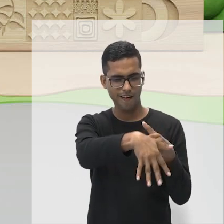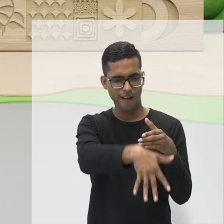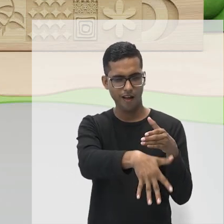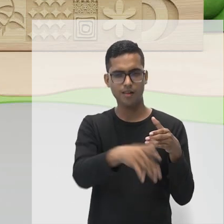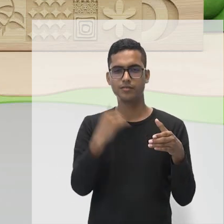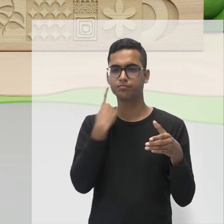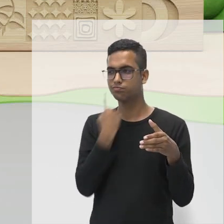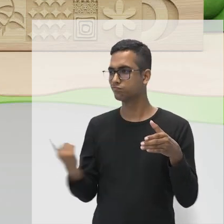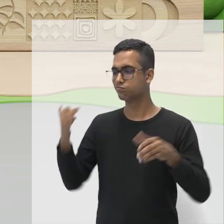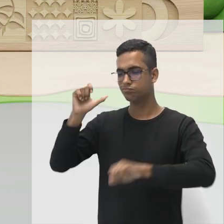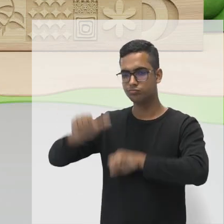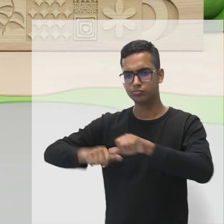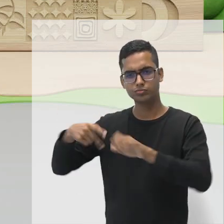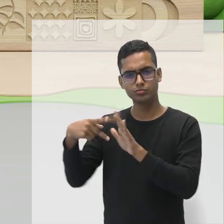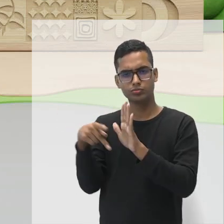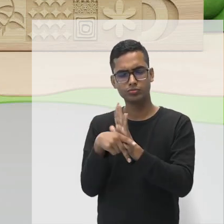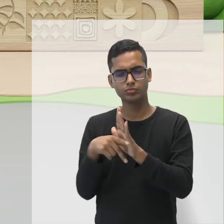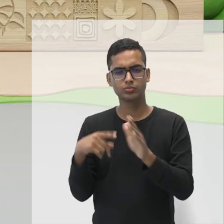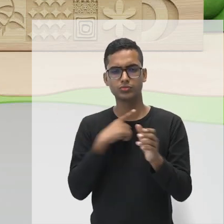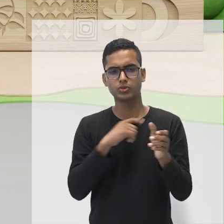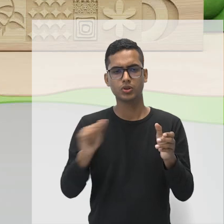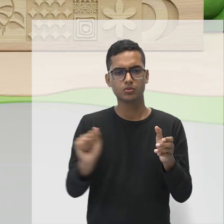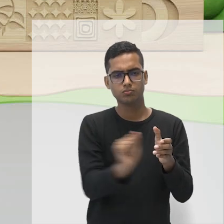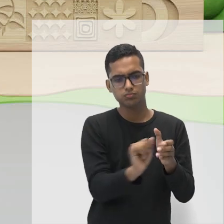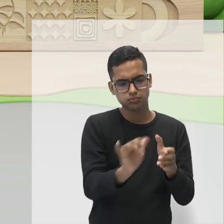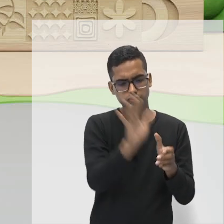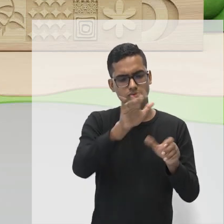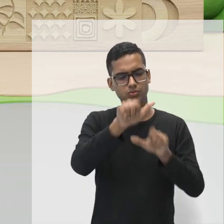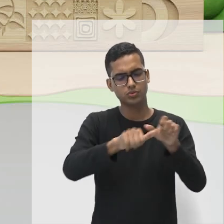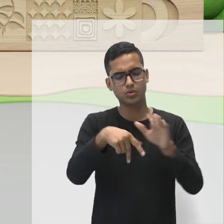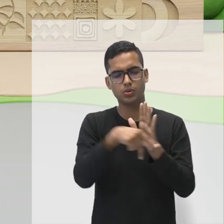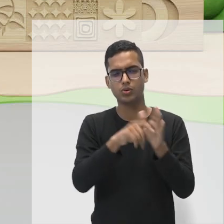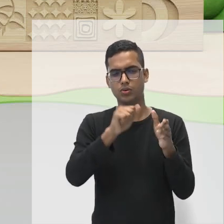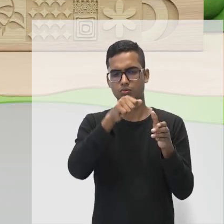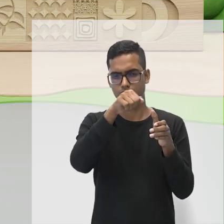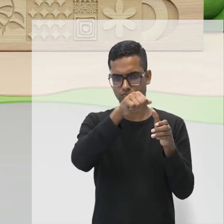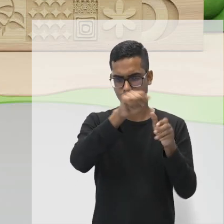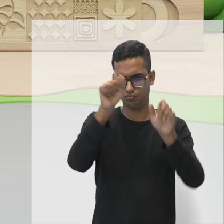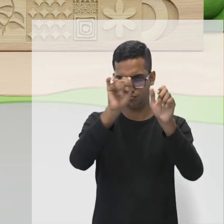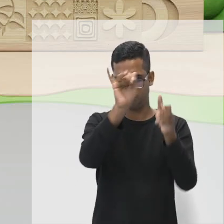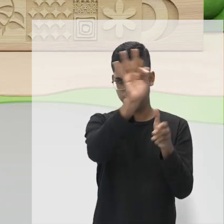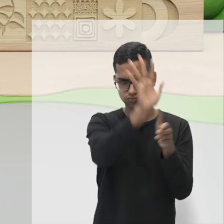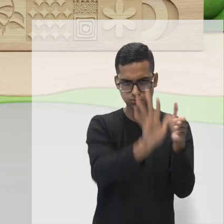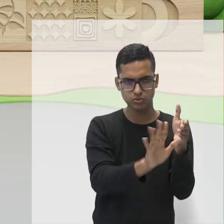a mudança do estado gasoso para o estado líquido.